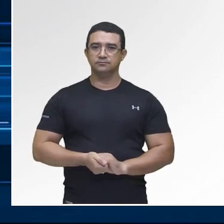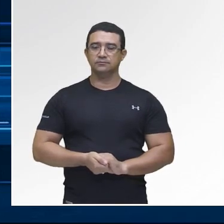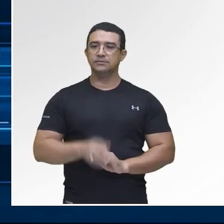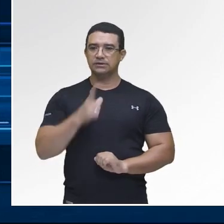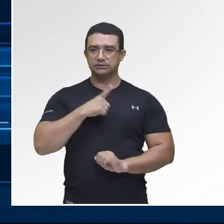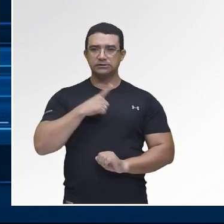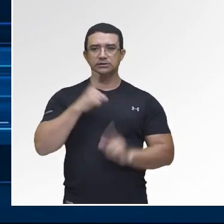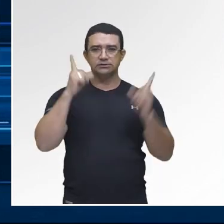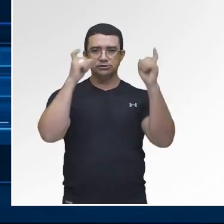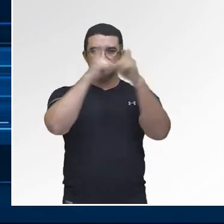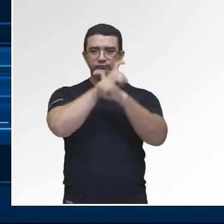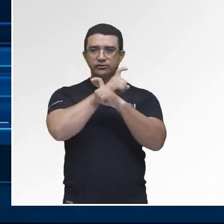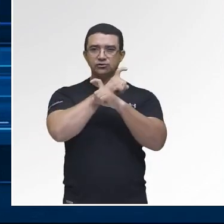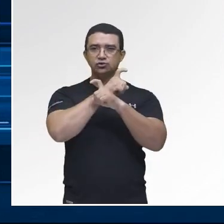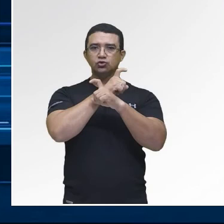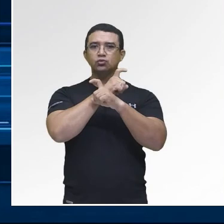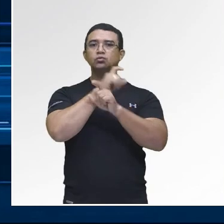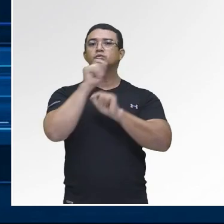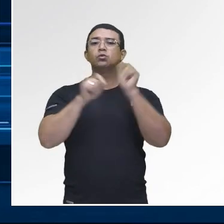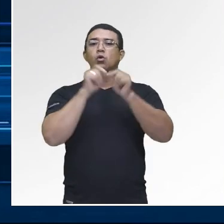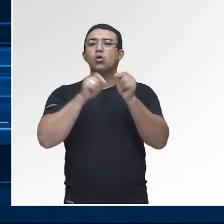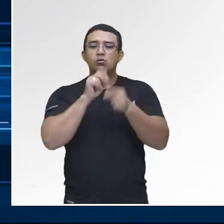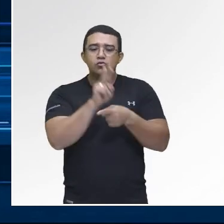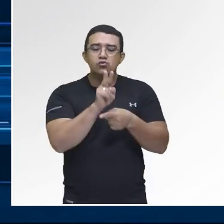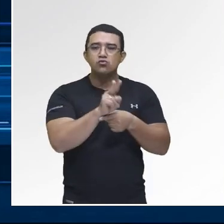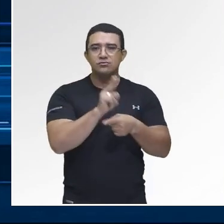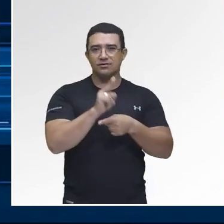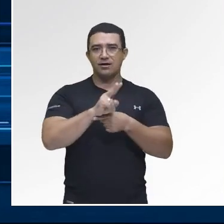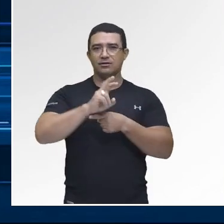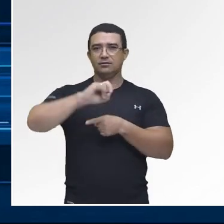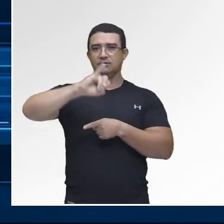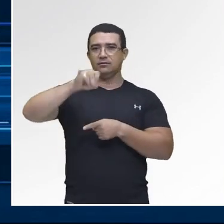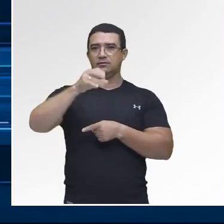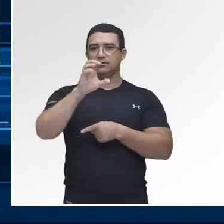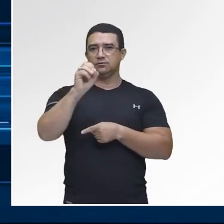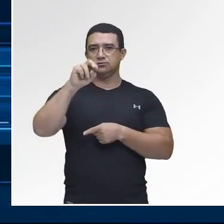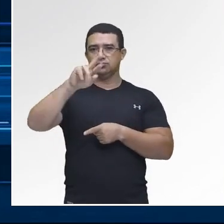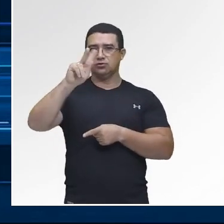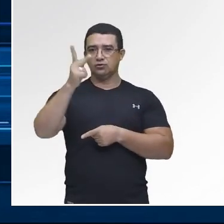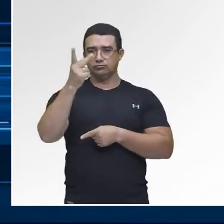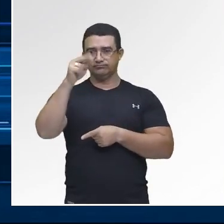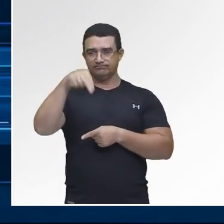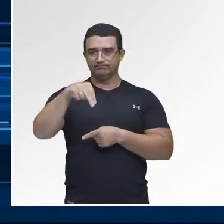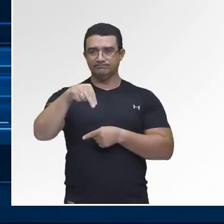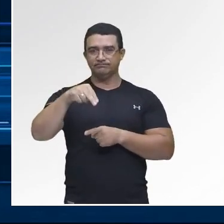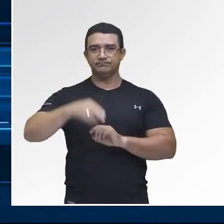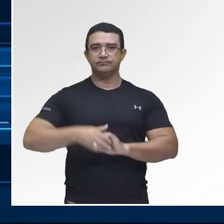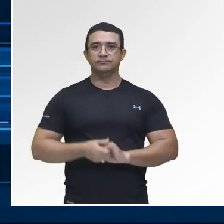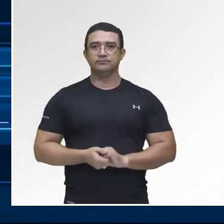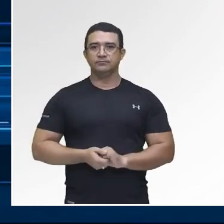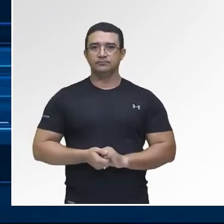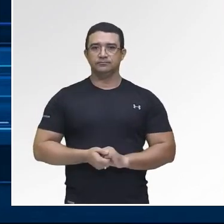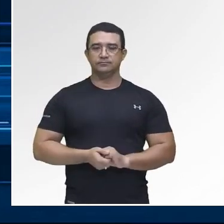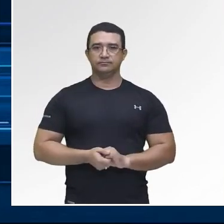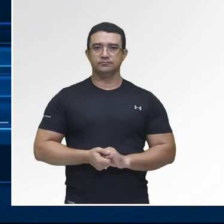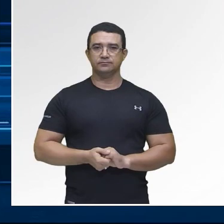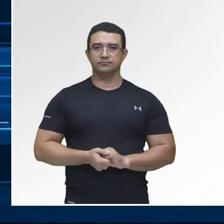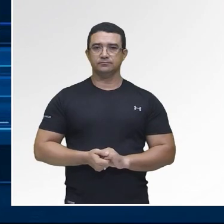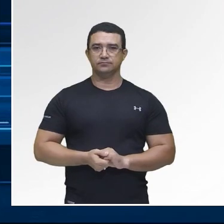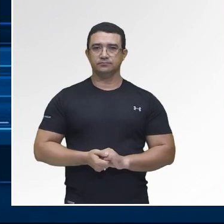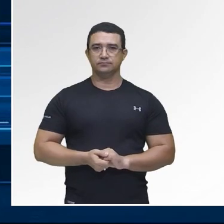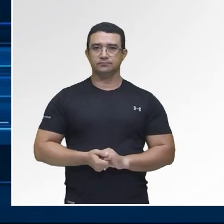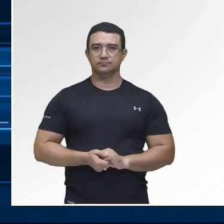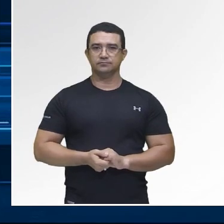difícil ou não tem sido difícil para nós lidarmos com o John. Outro exemplo, it hasn't rained for a long